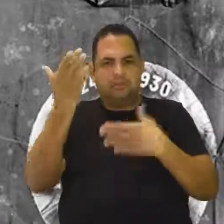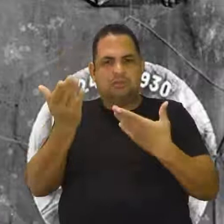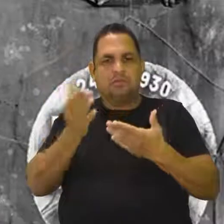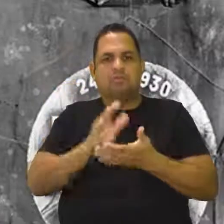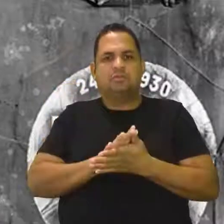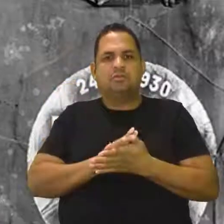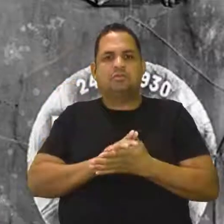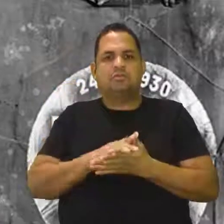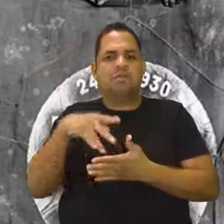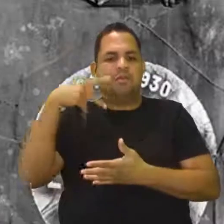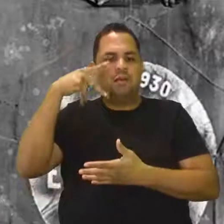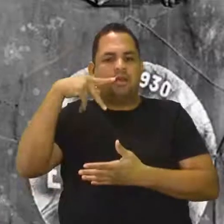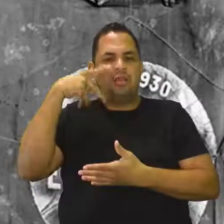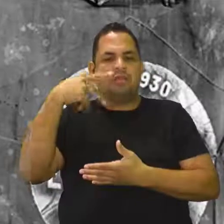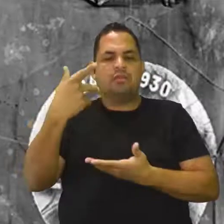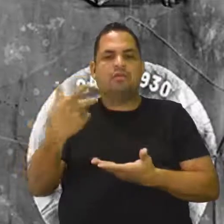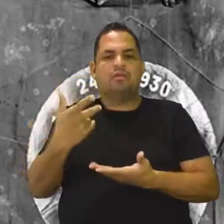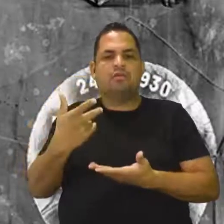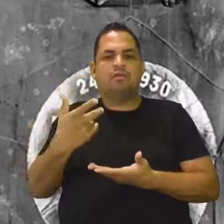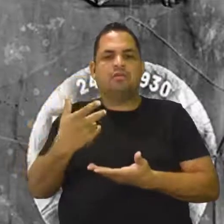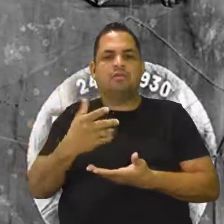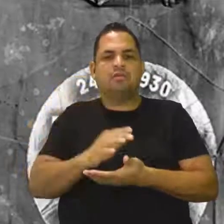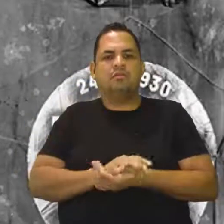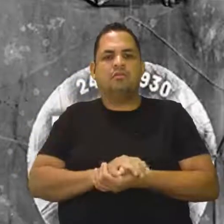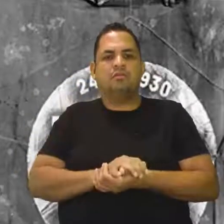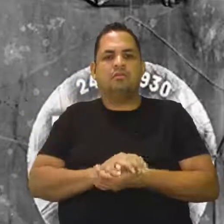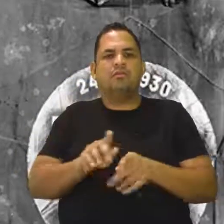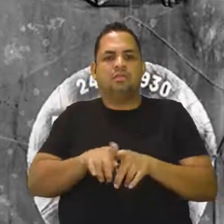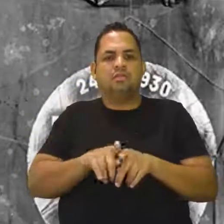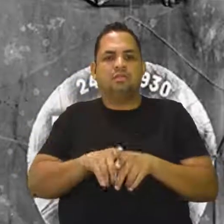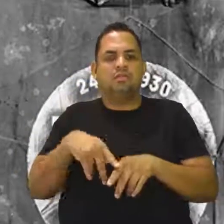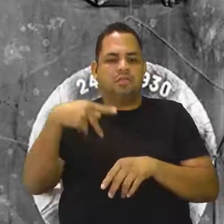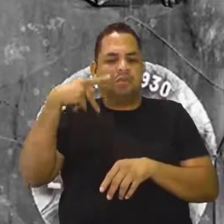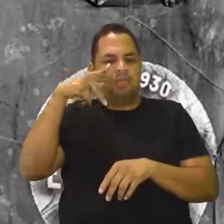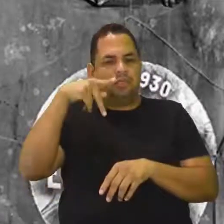capital da Paraíba era Paraíba.